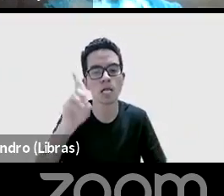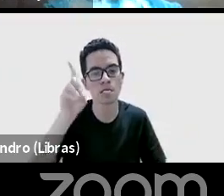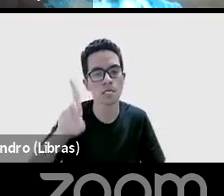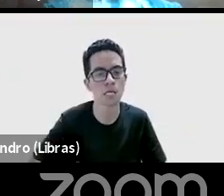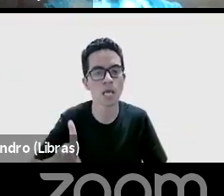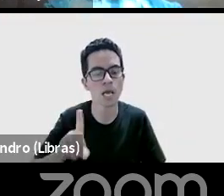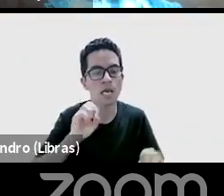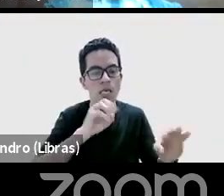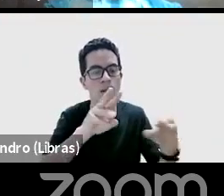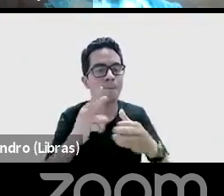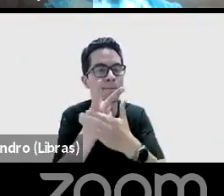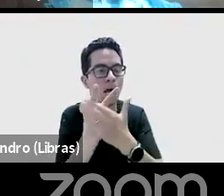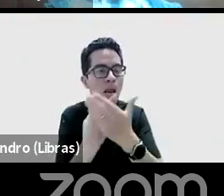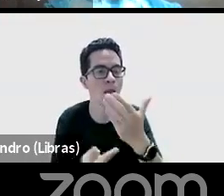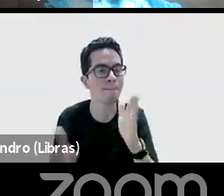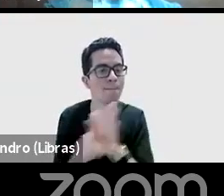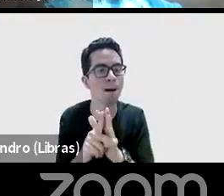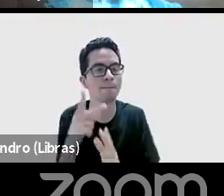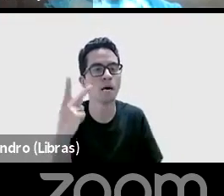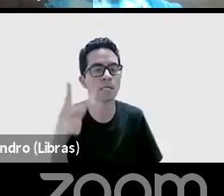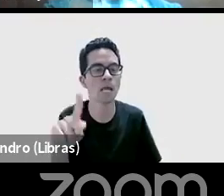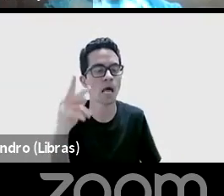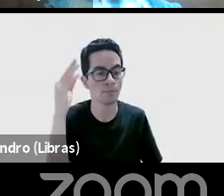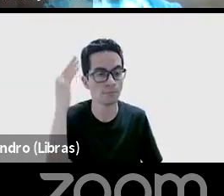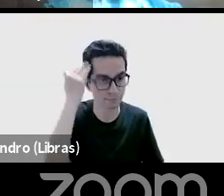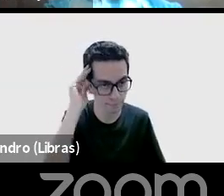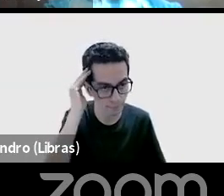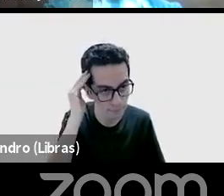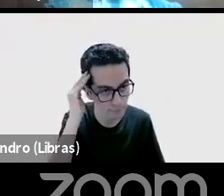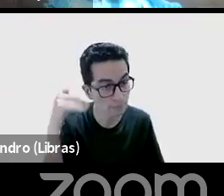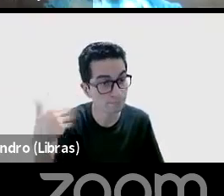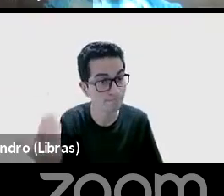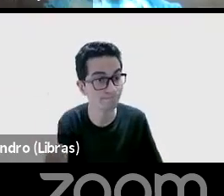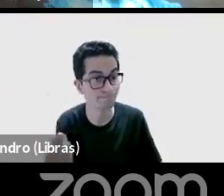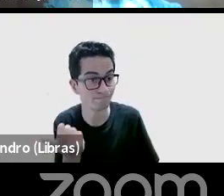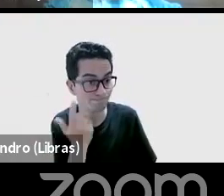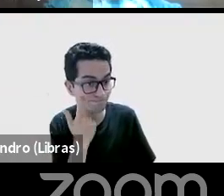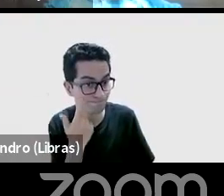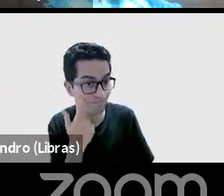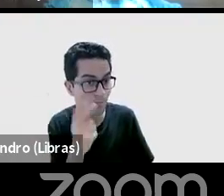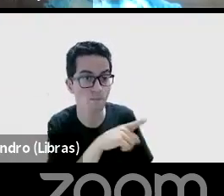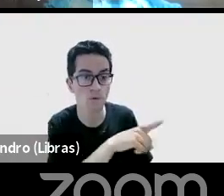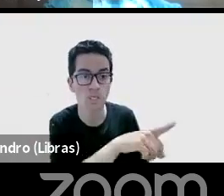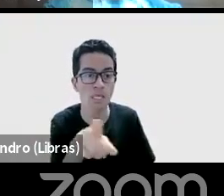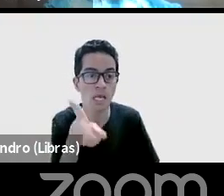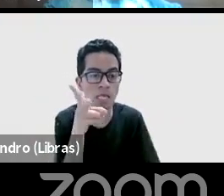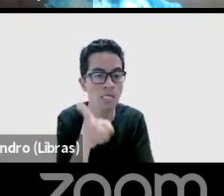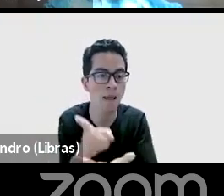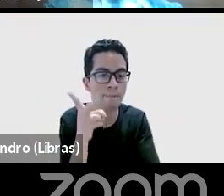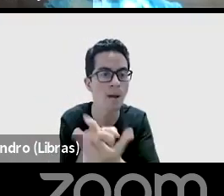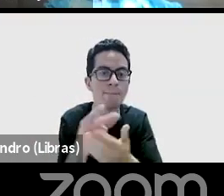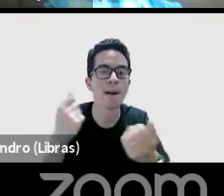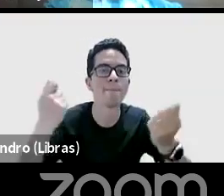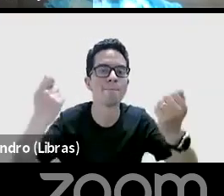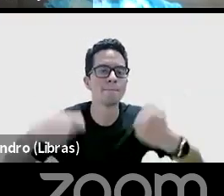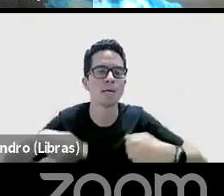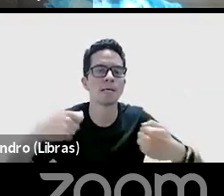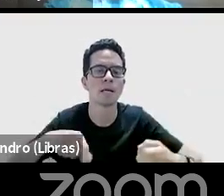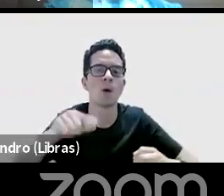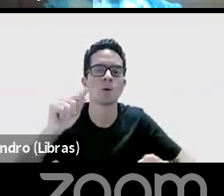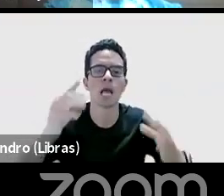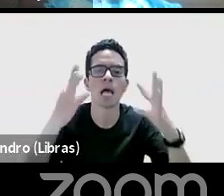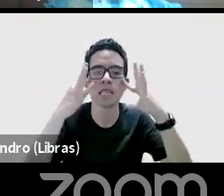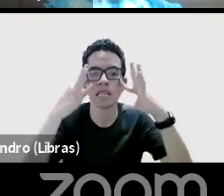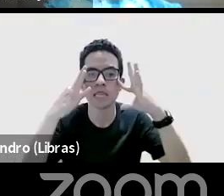bilíngue específica e própria, né? Então, assim, a gente tem que ficar sempre muito atento aos modos de